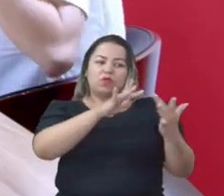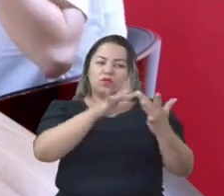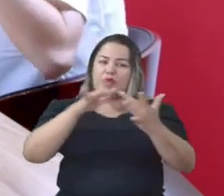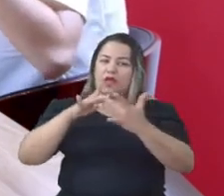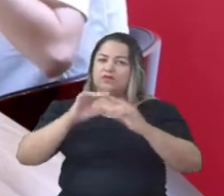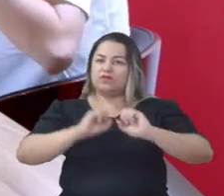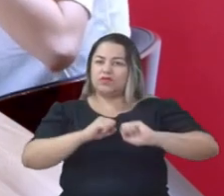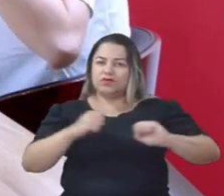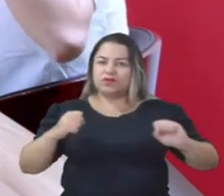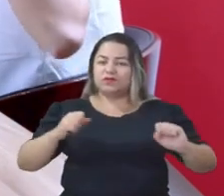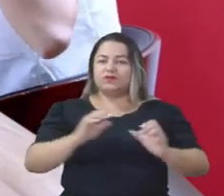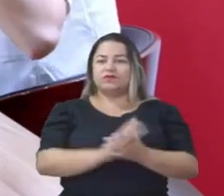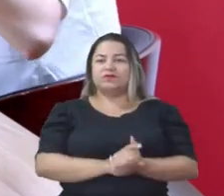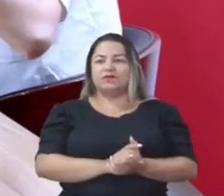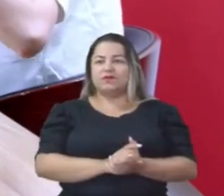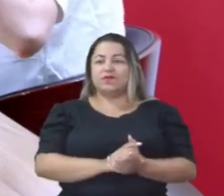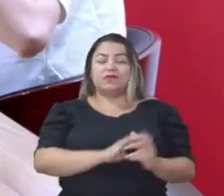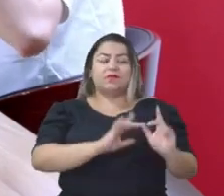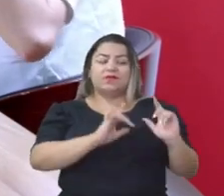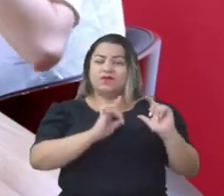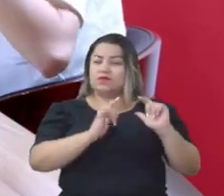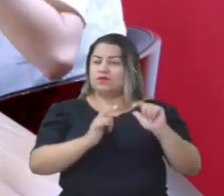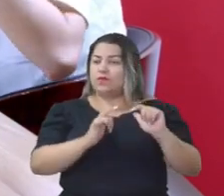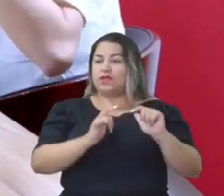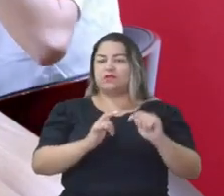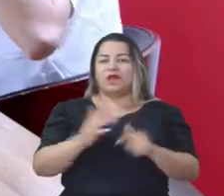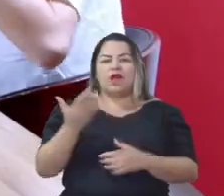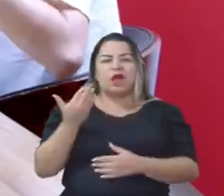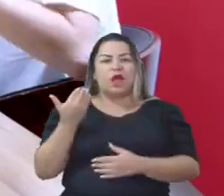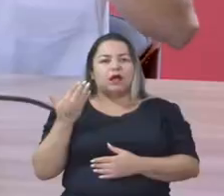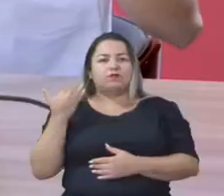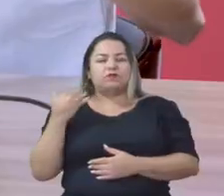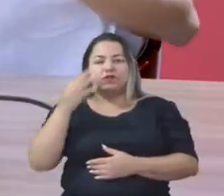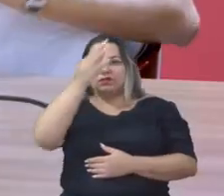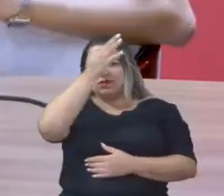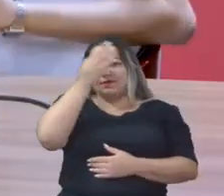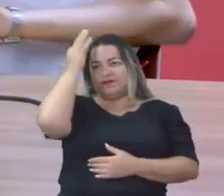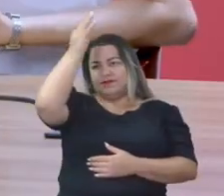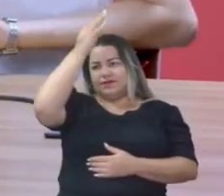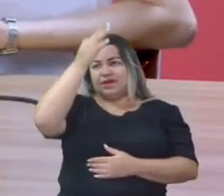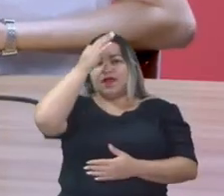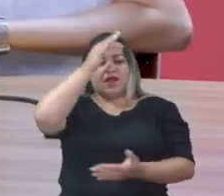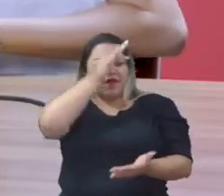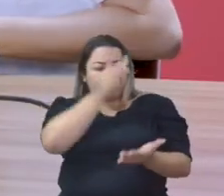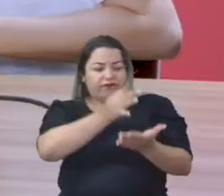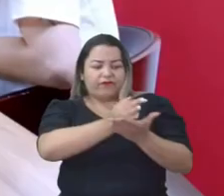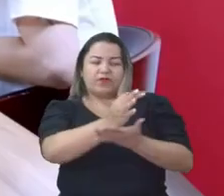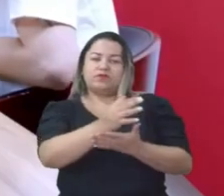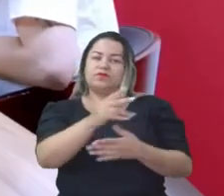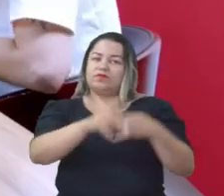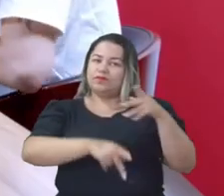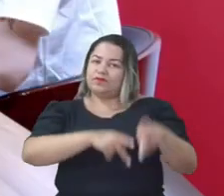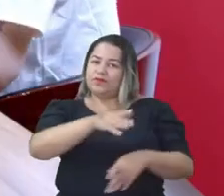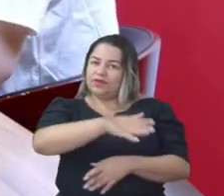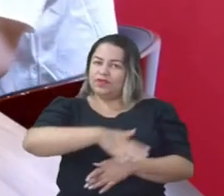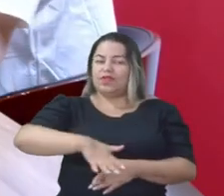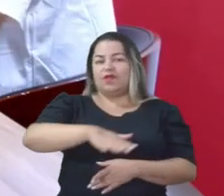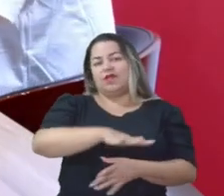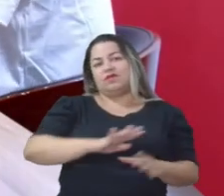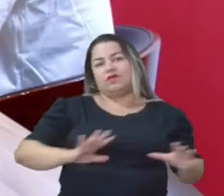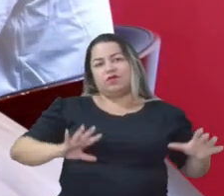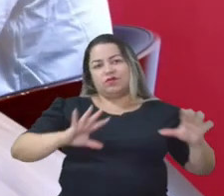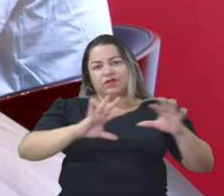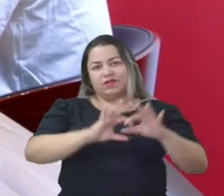com a ancestralidade, com a espiritualidade e a fé mesmo, né, do teu povo. Exato. É muito conectado,